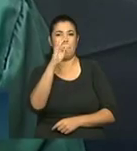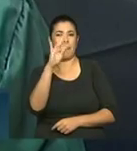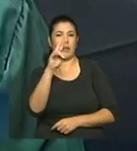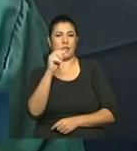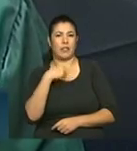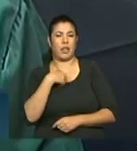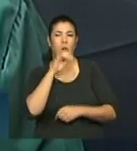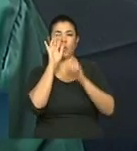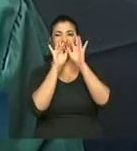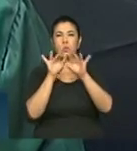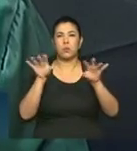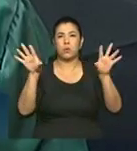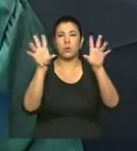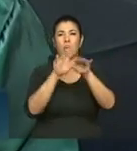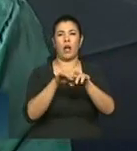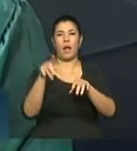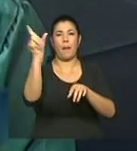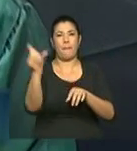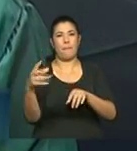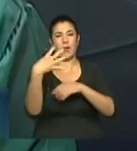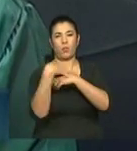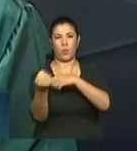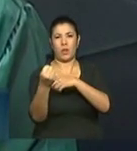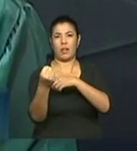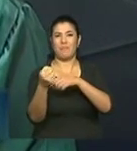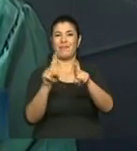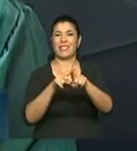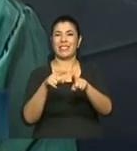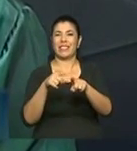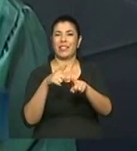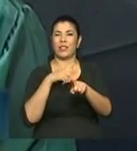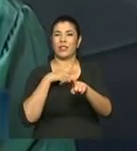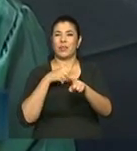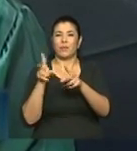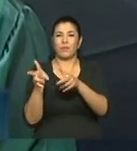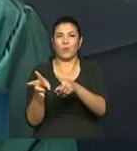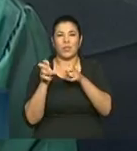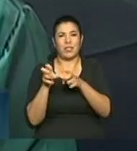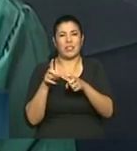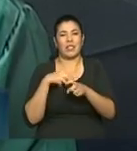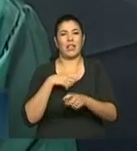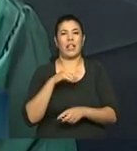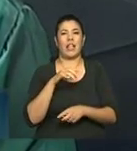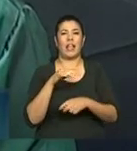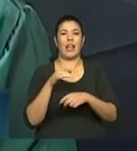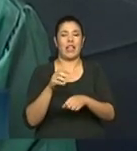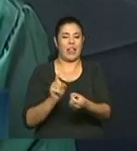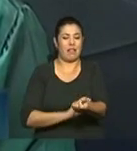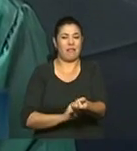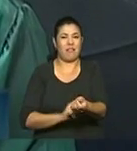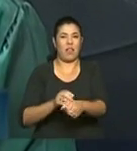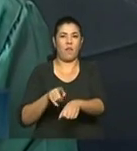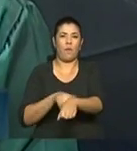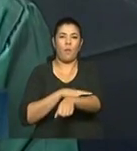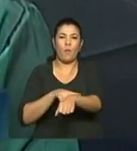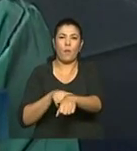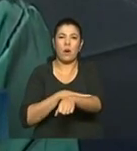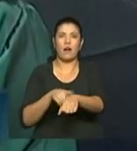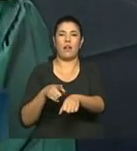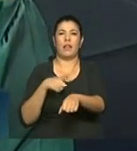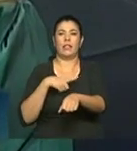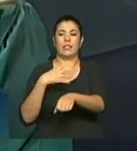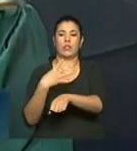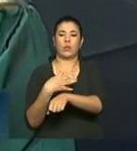característica uma atração por pele e nervos. É o chamado tropismo por nervos e pele. E o que é que